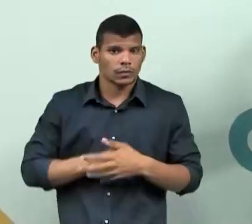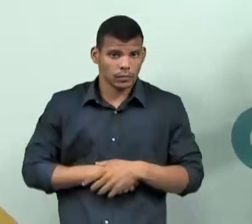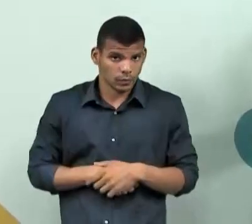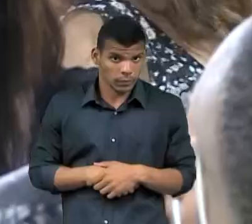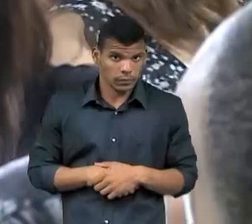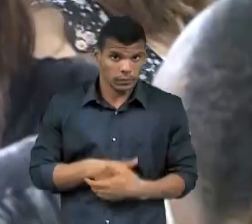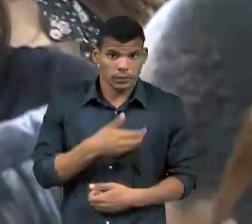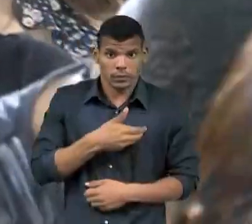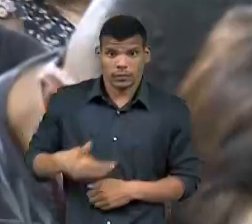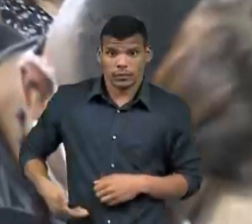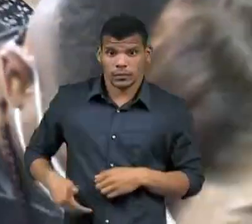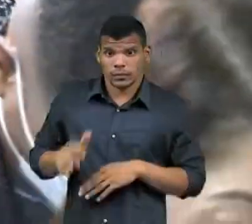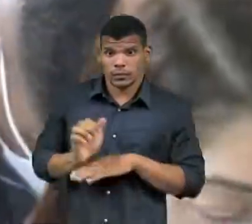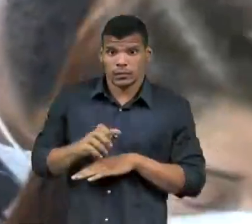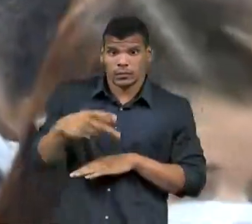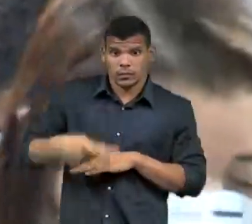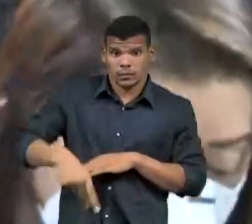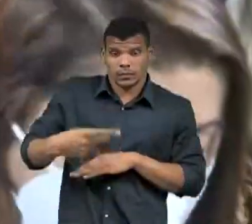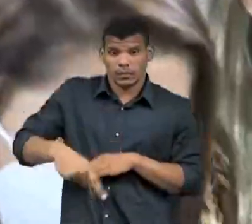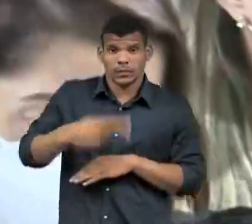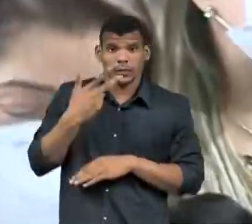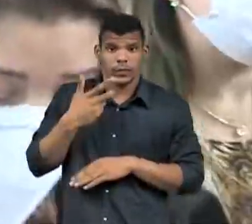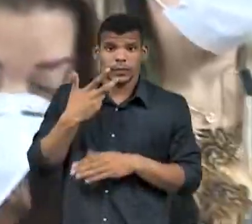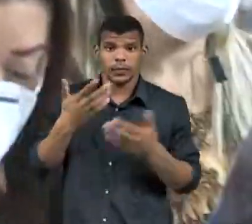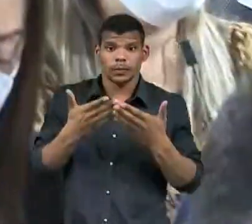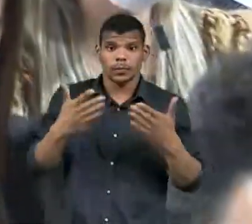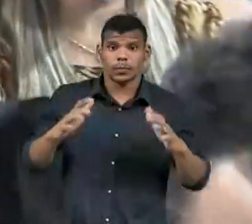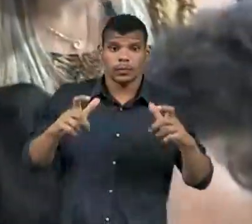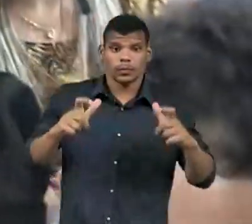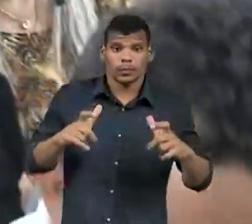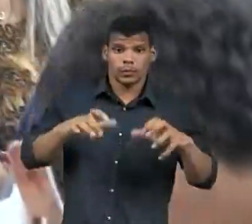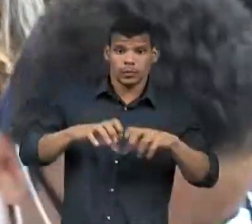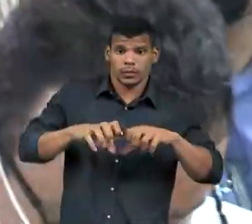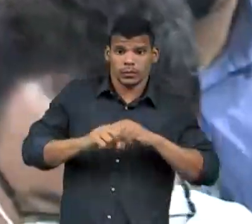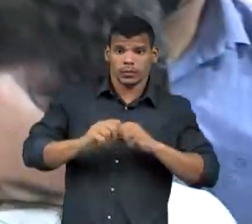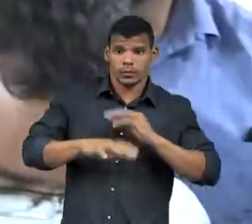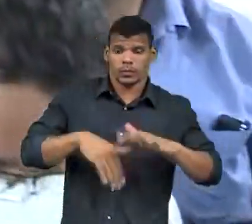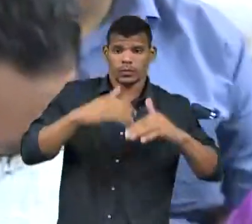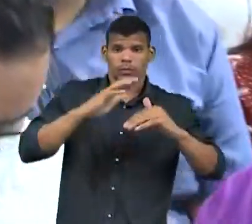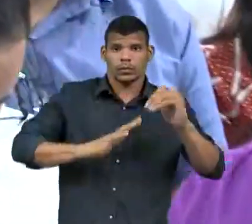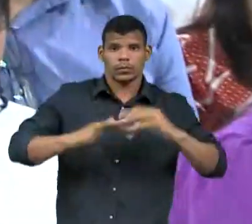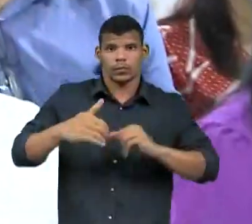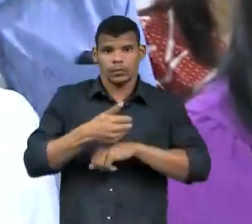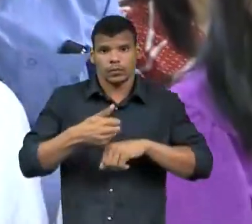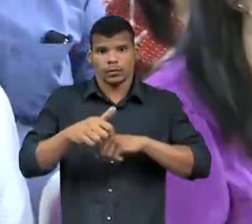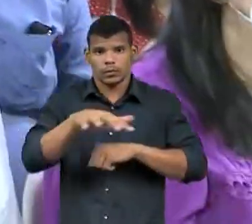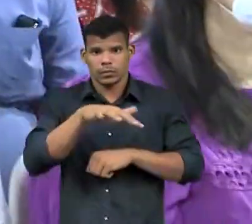Estado inaugura o Centro de Formação e Desenvolvimento para Profissionais da Educação.